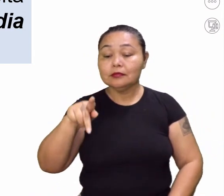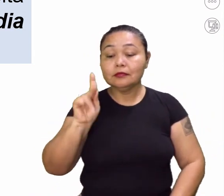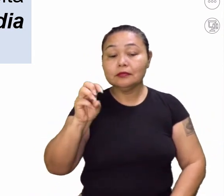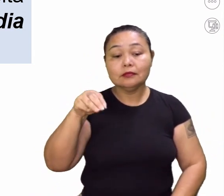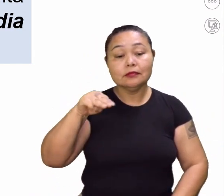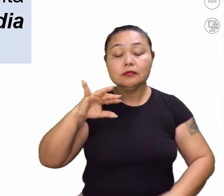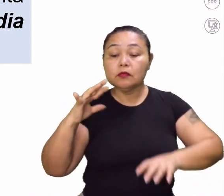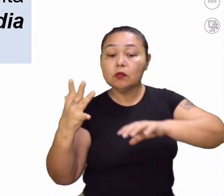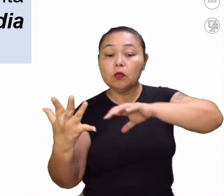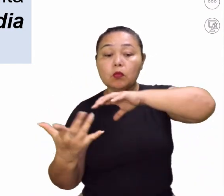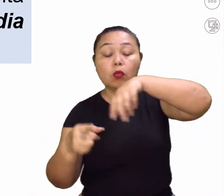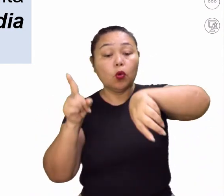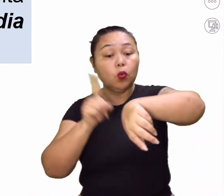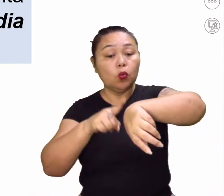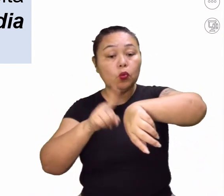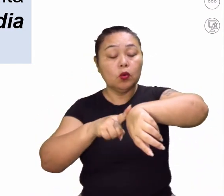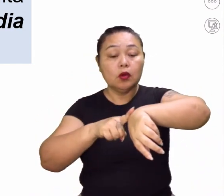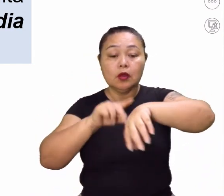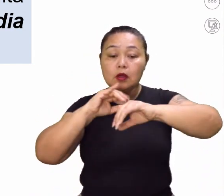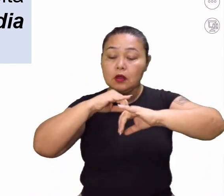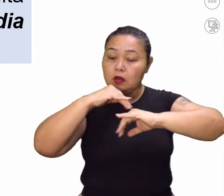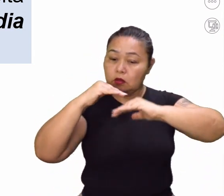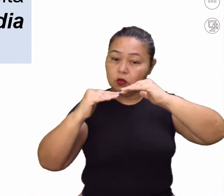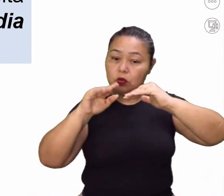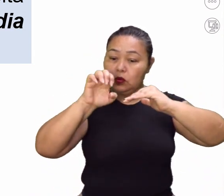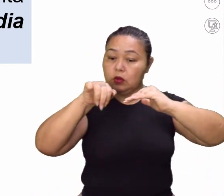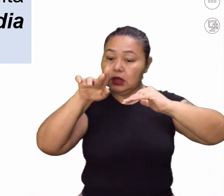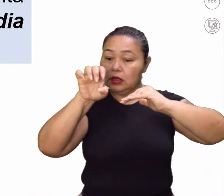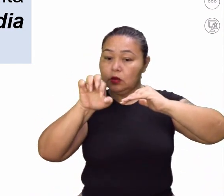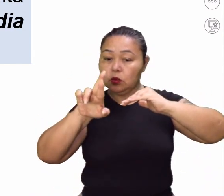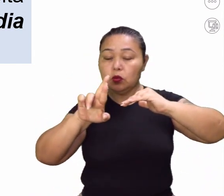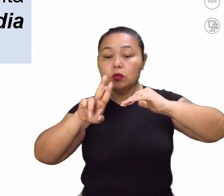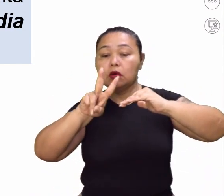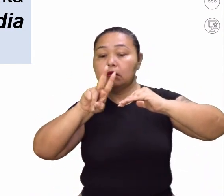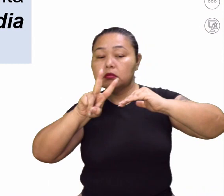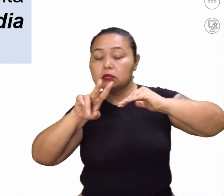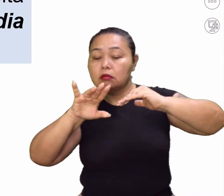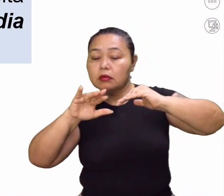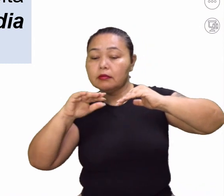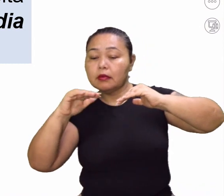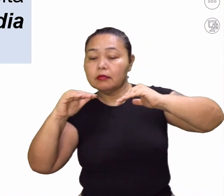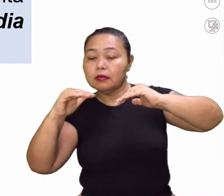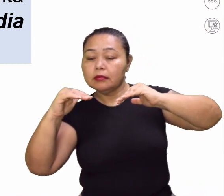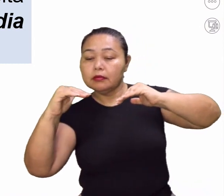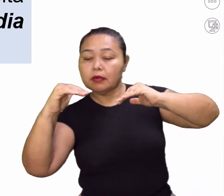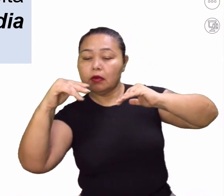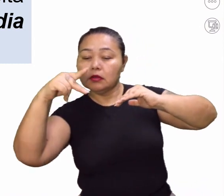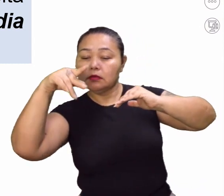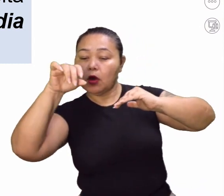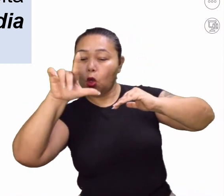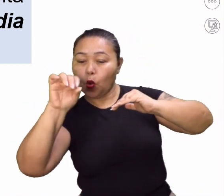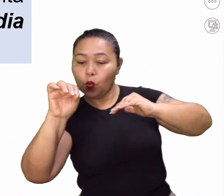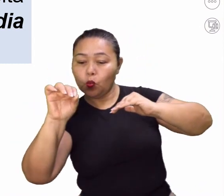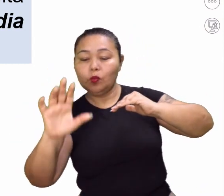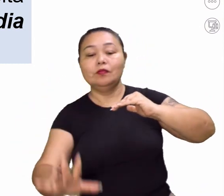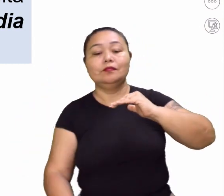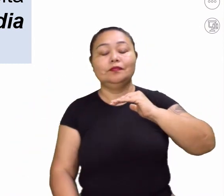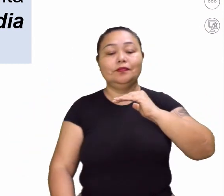1.649 km por hora na altura do Equador e vai diminuindo em direção aos